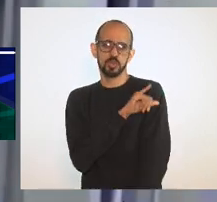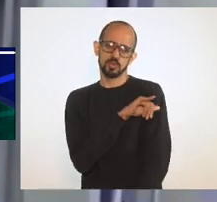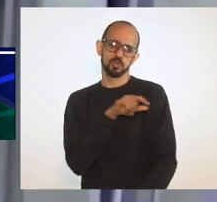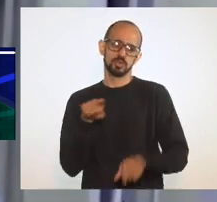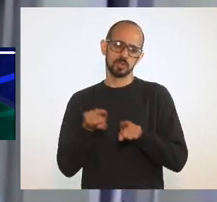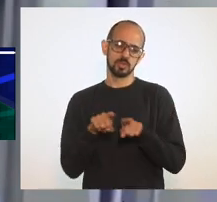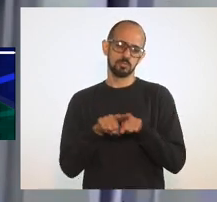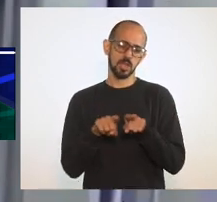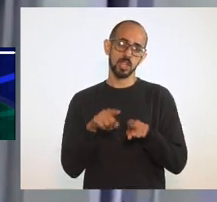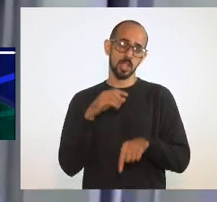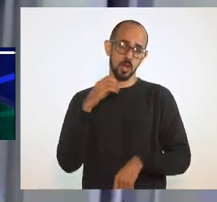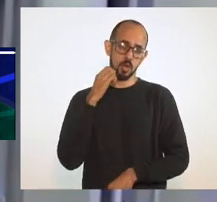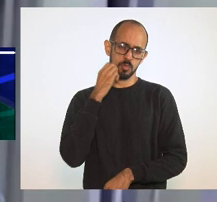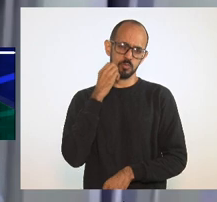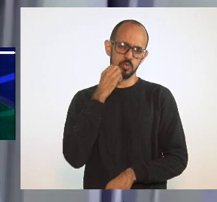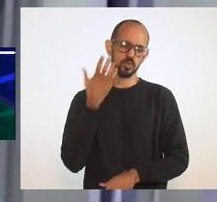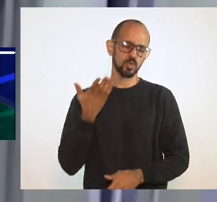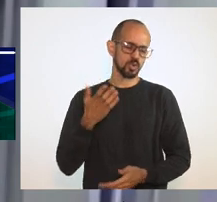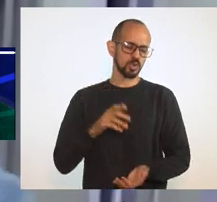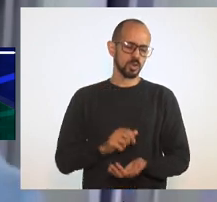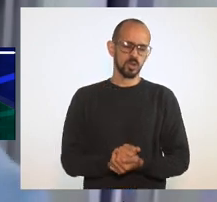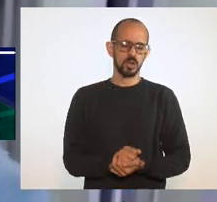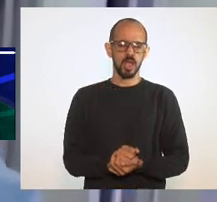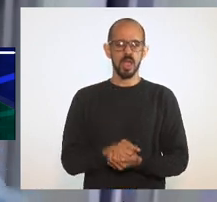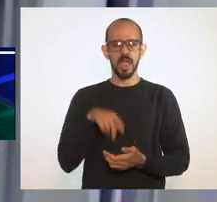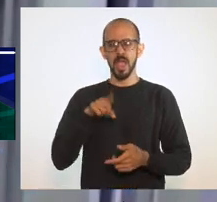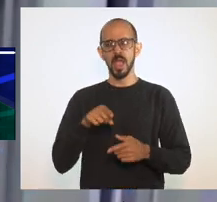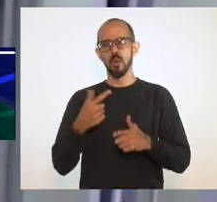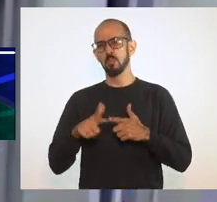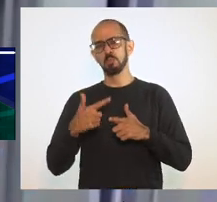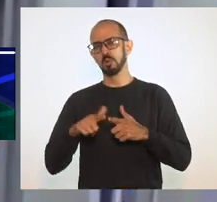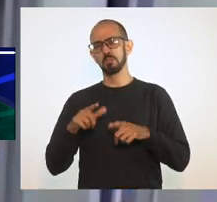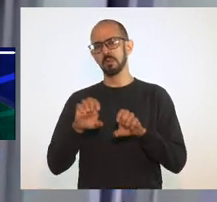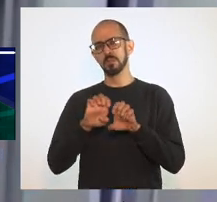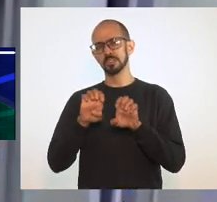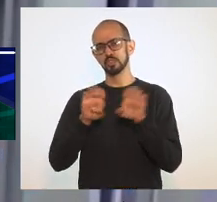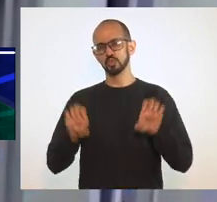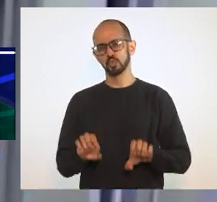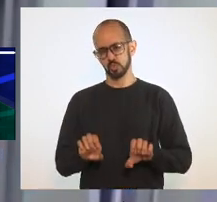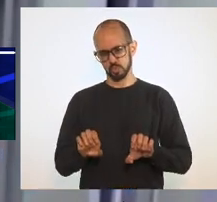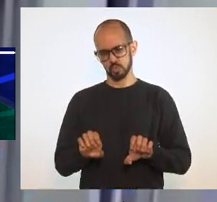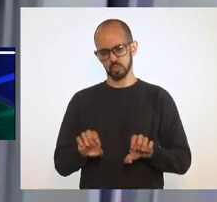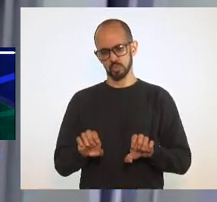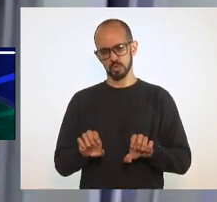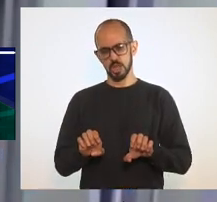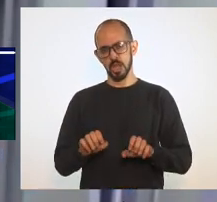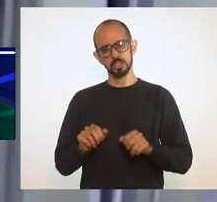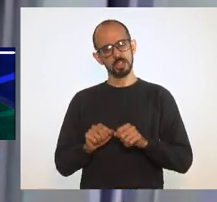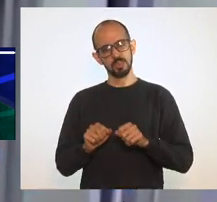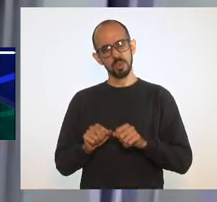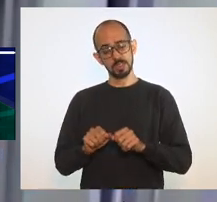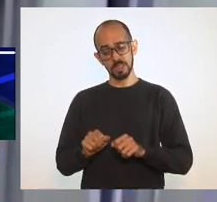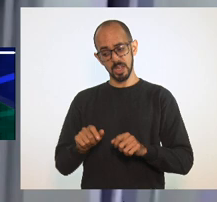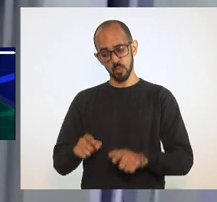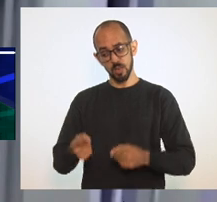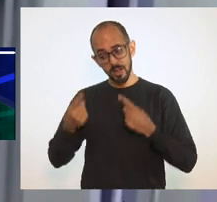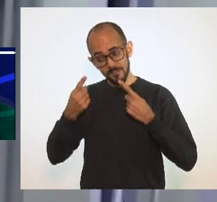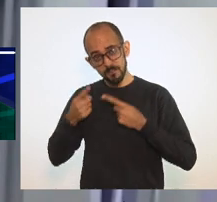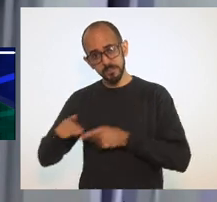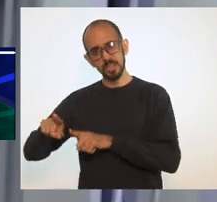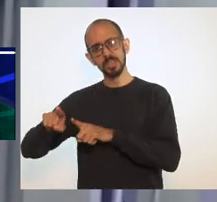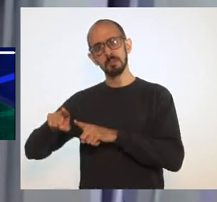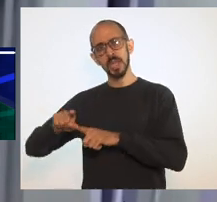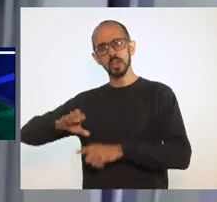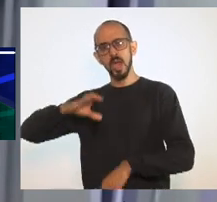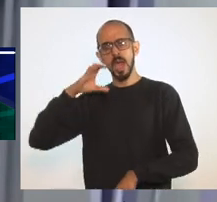É um problema estruturante. Nós estamos fazendo aqui, com o Supera Rio, um enfrentamento emergencial, uma